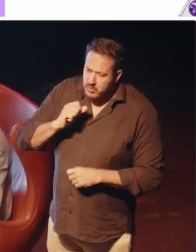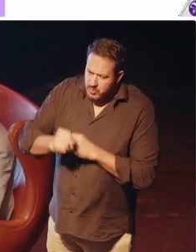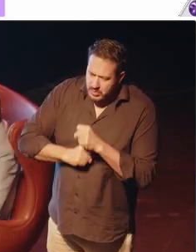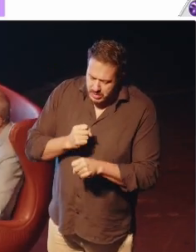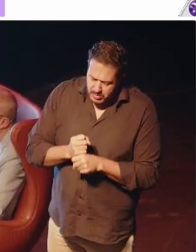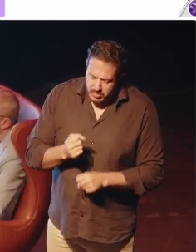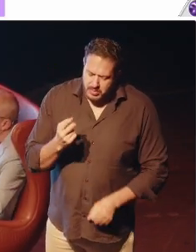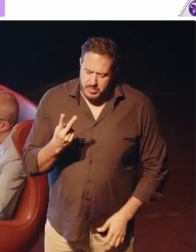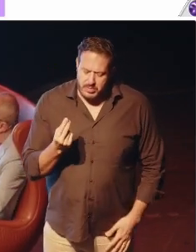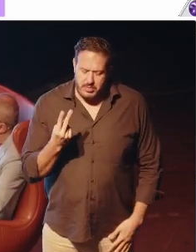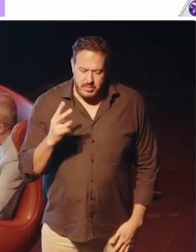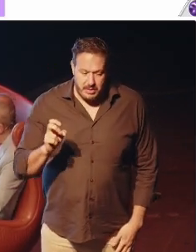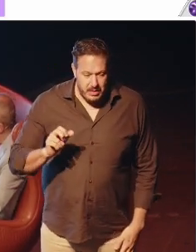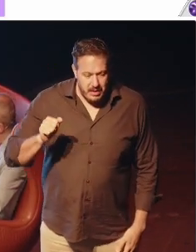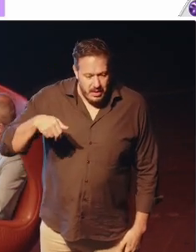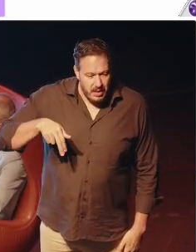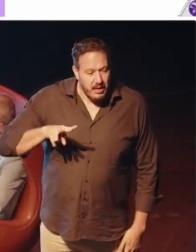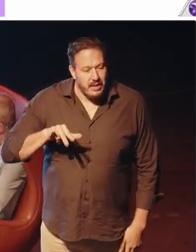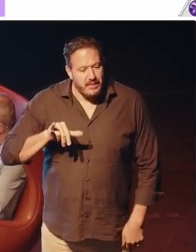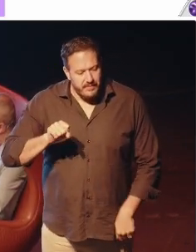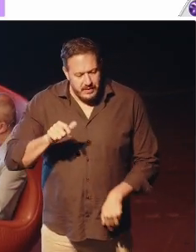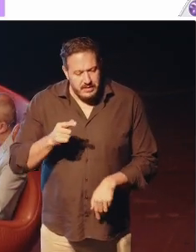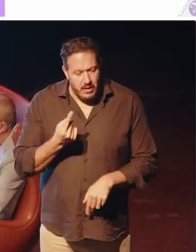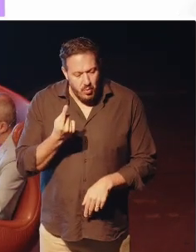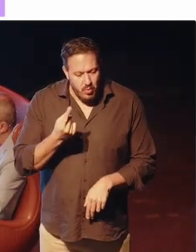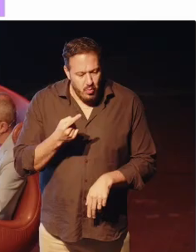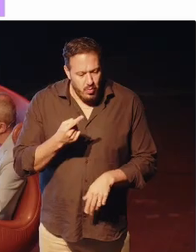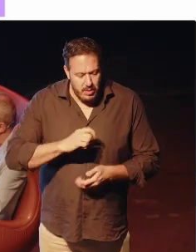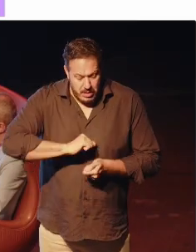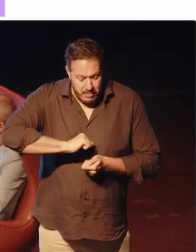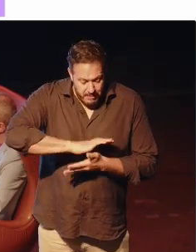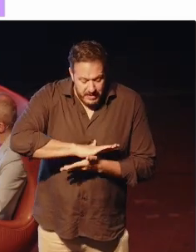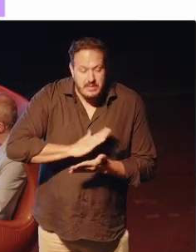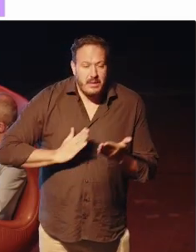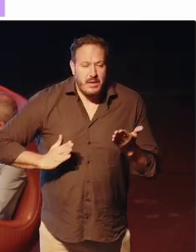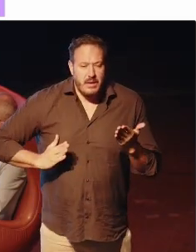2025, a Anvisa aprovou um deles.